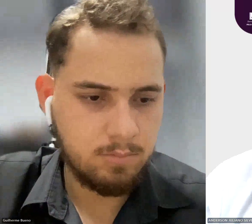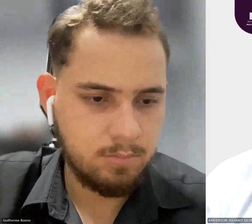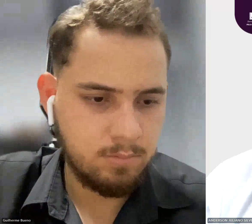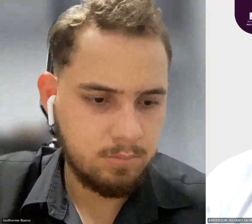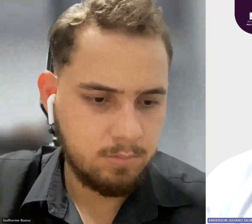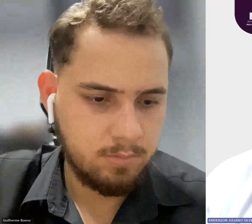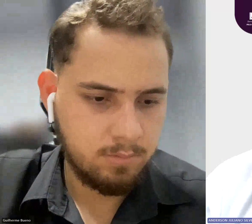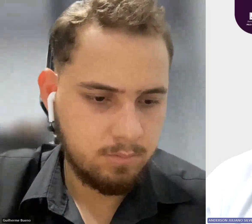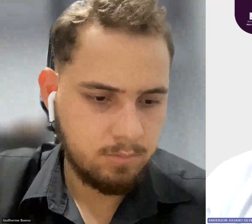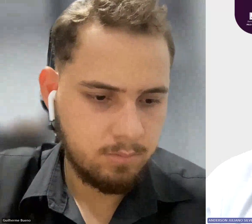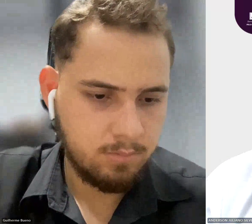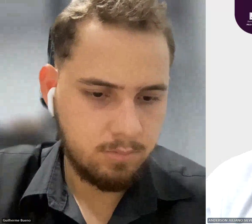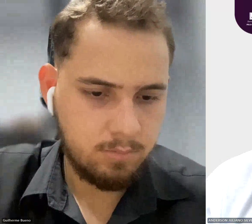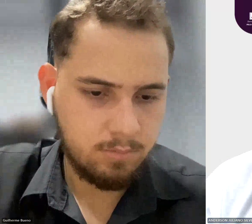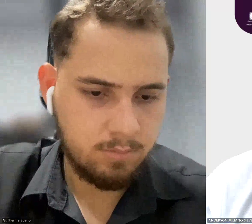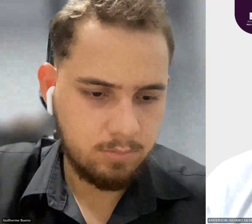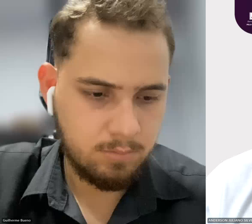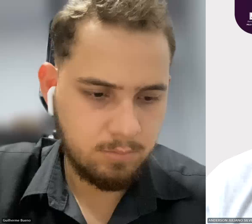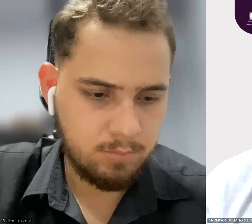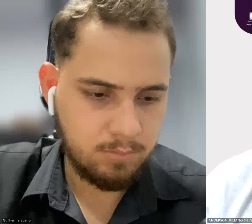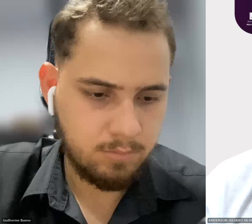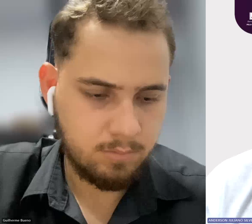Avaliação de dados.